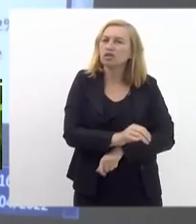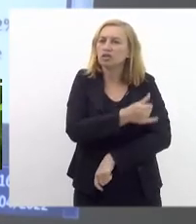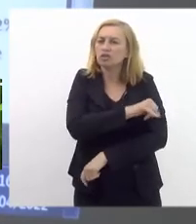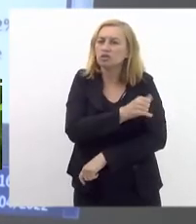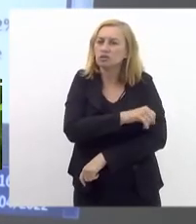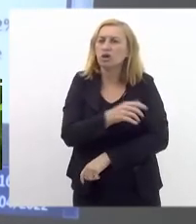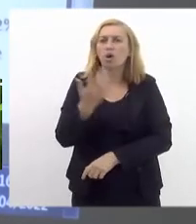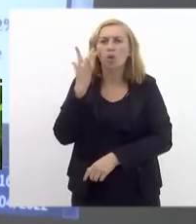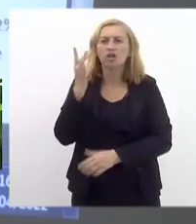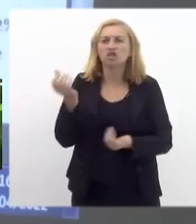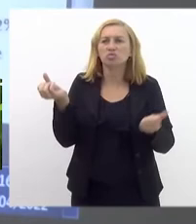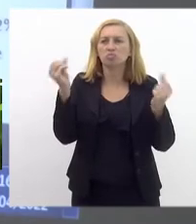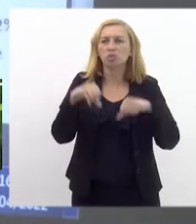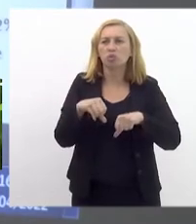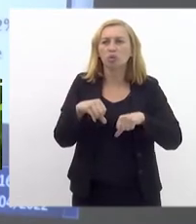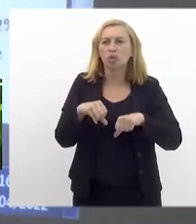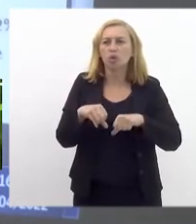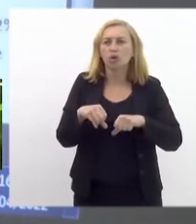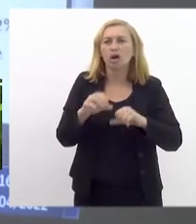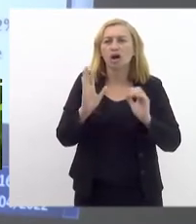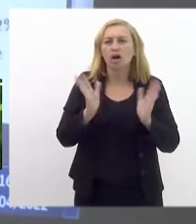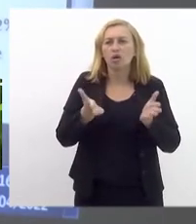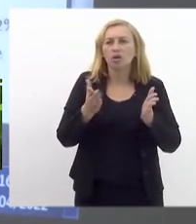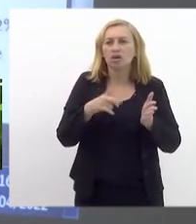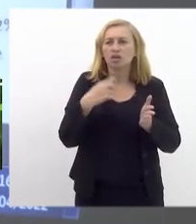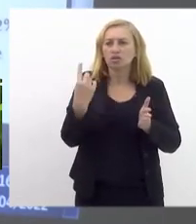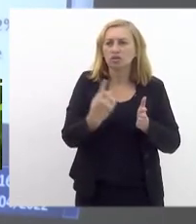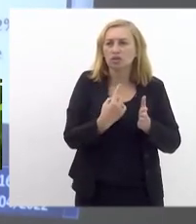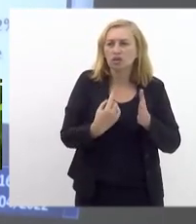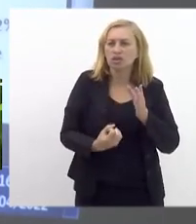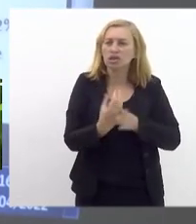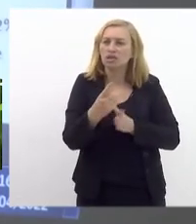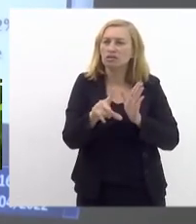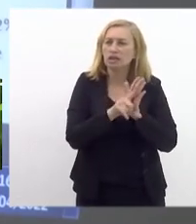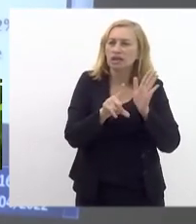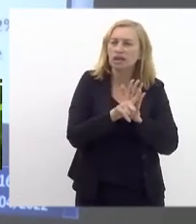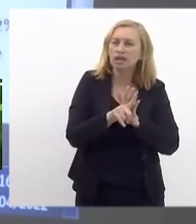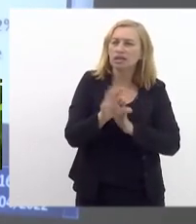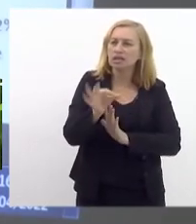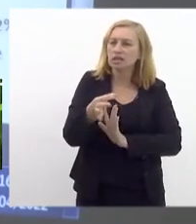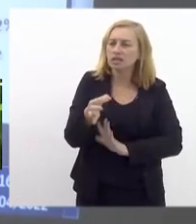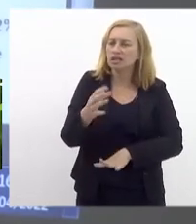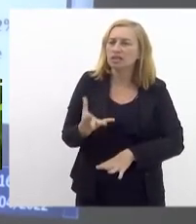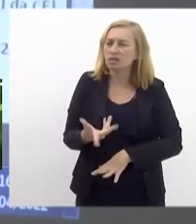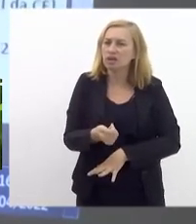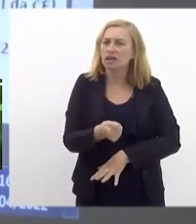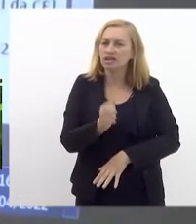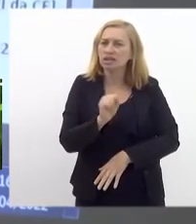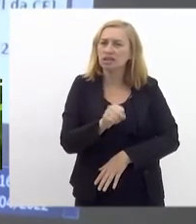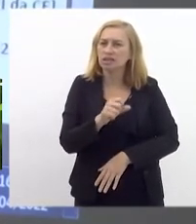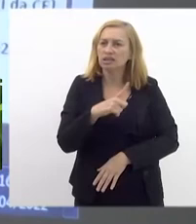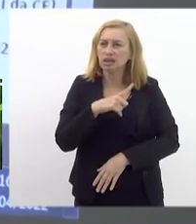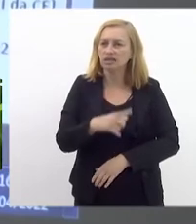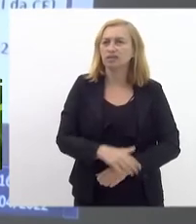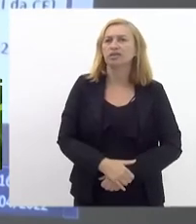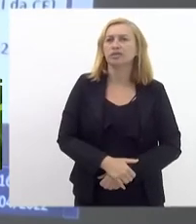acho que piorou. Agora, a gente na legislação deve estar preparado para garantir esses pontos. Bem,